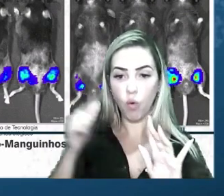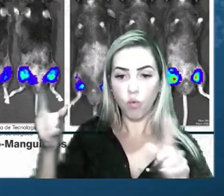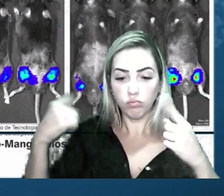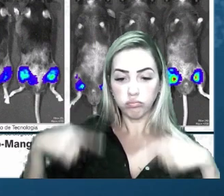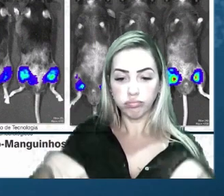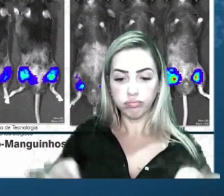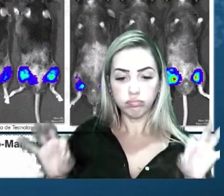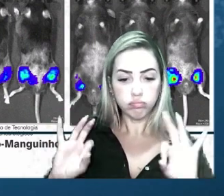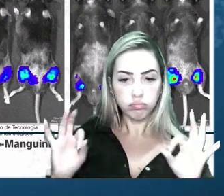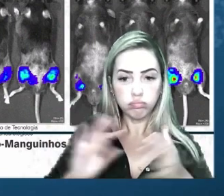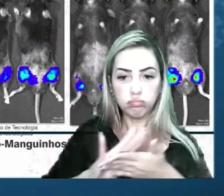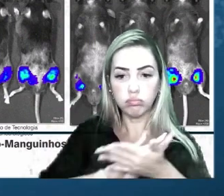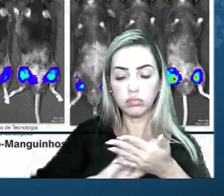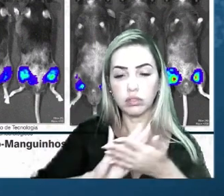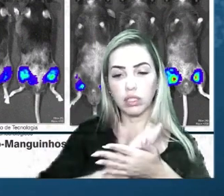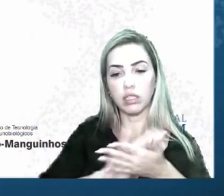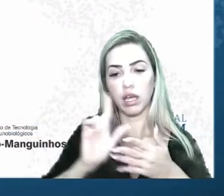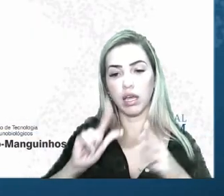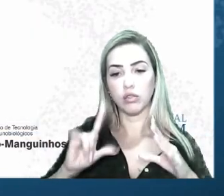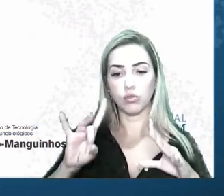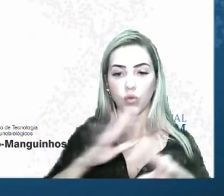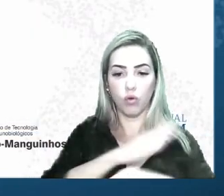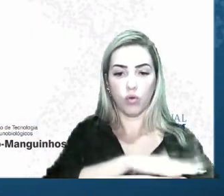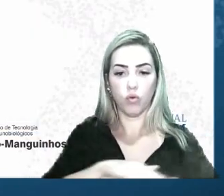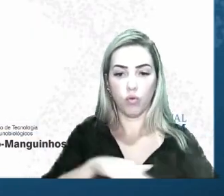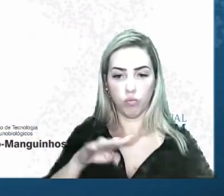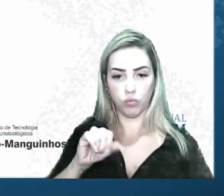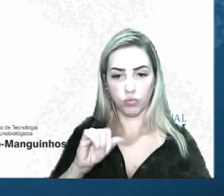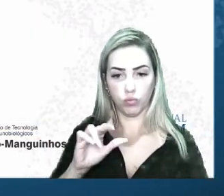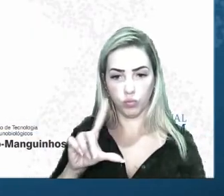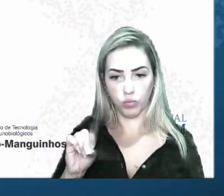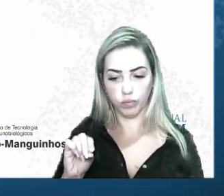seja o músculo.